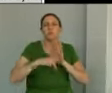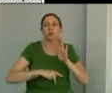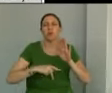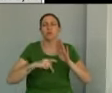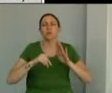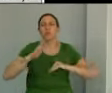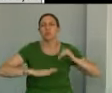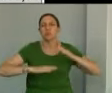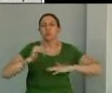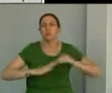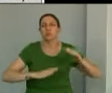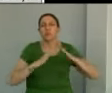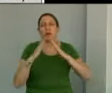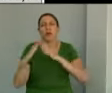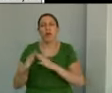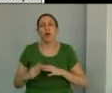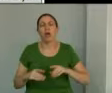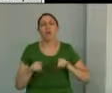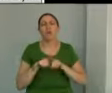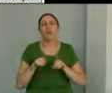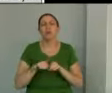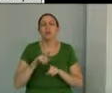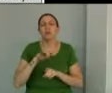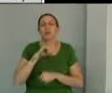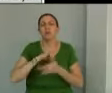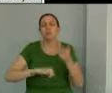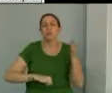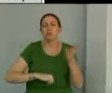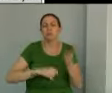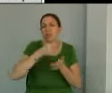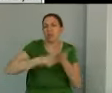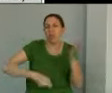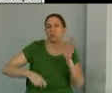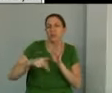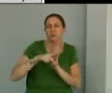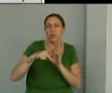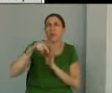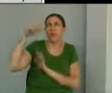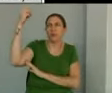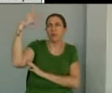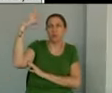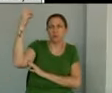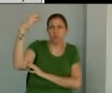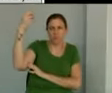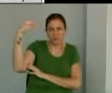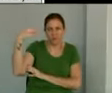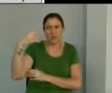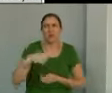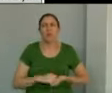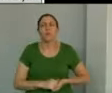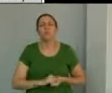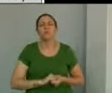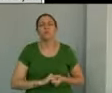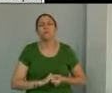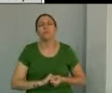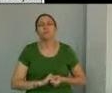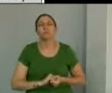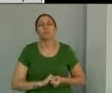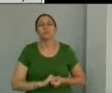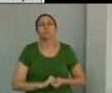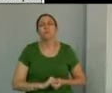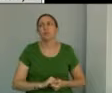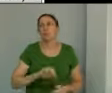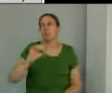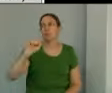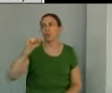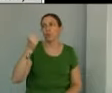6.929.000. A contribuição da iluminação pública, 8 milhões e meio, aquele valor que todos pagam pela iluminação pública, entra na conta de luz, né? Então,